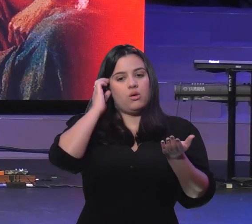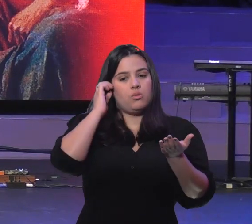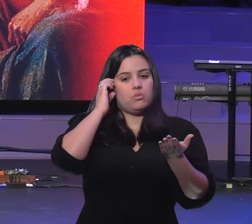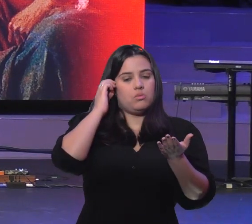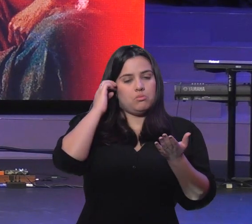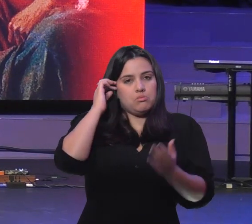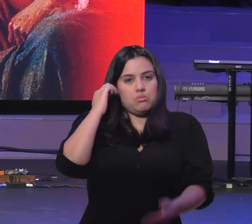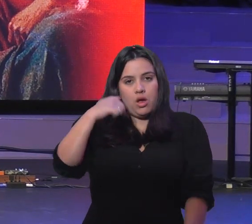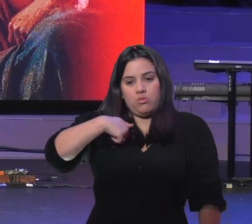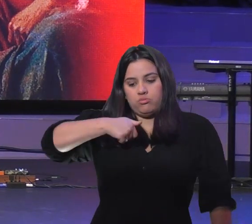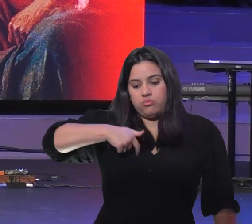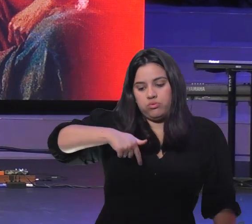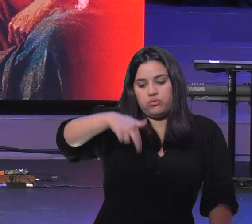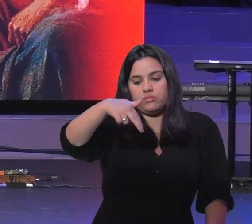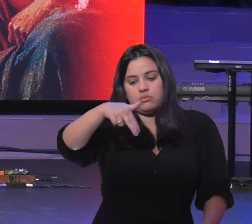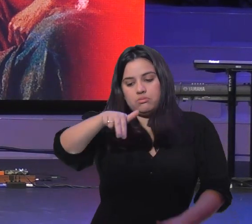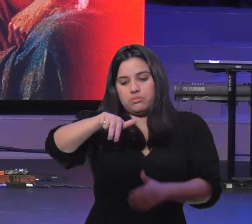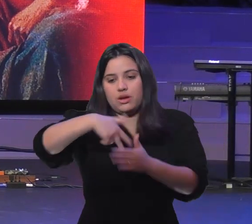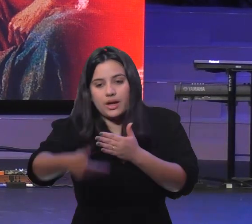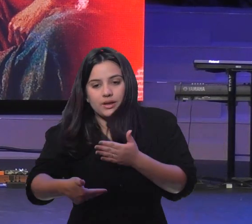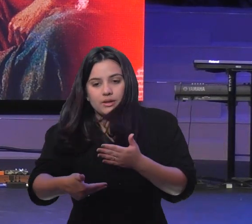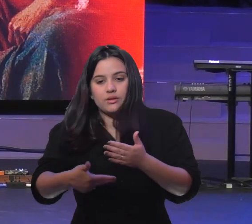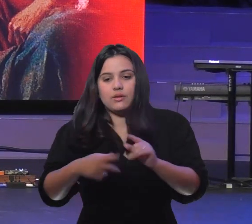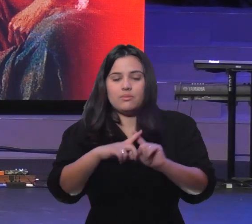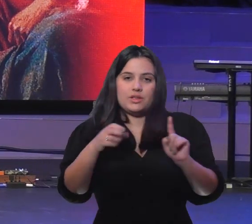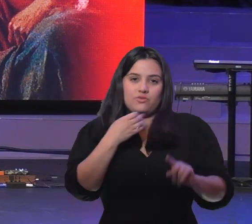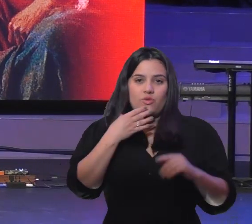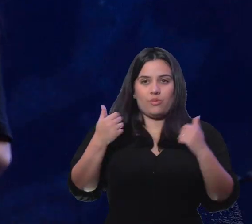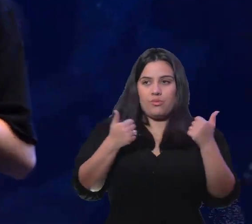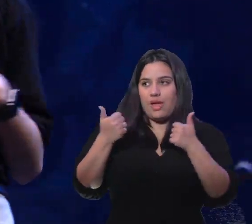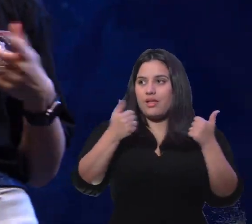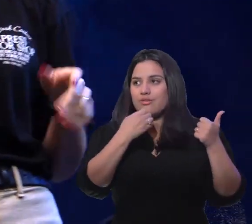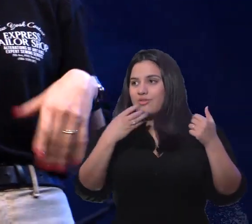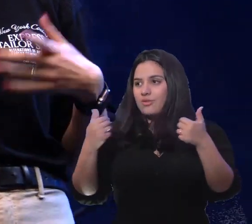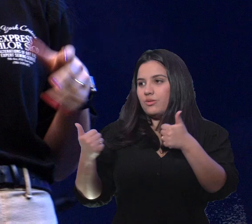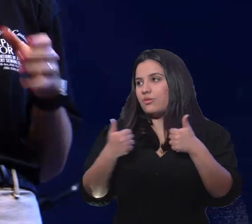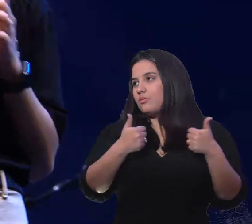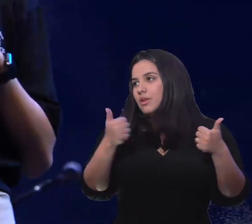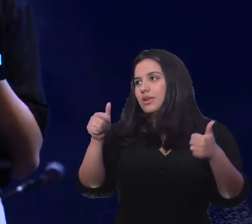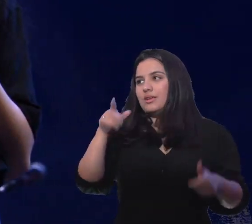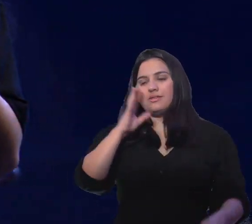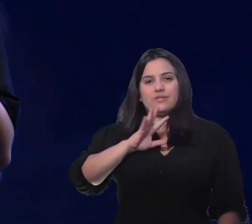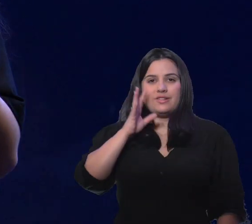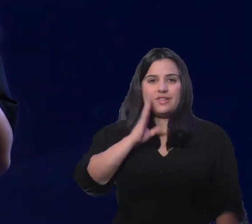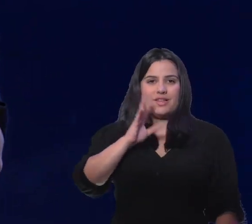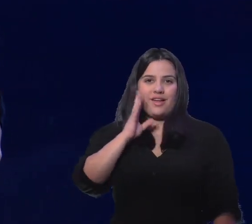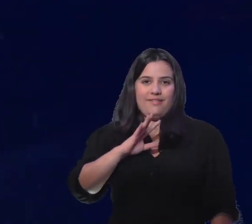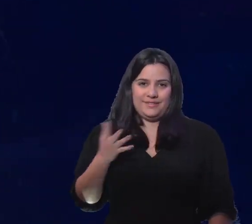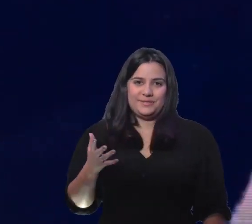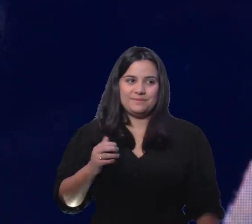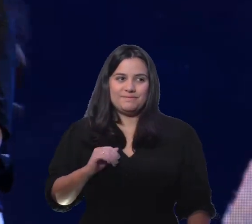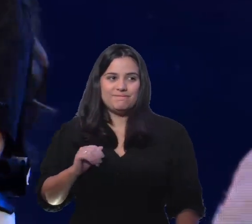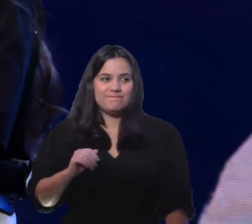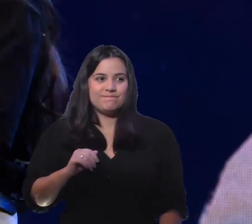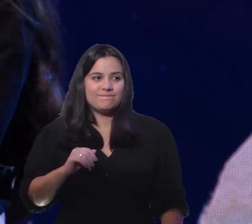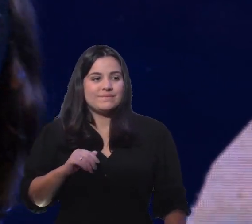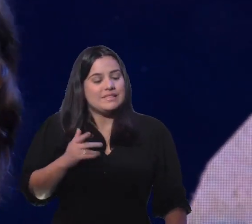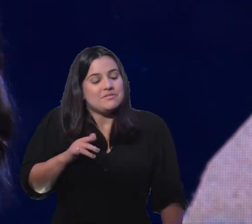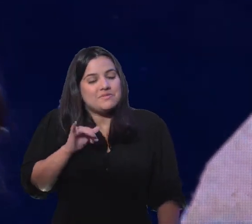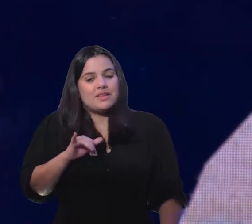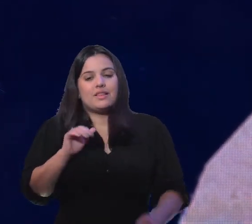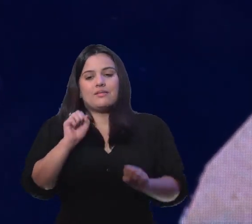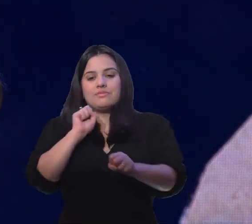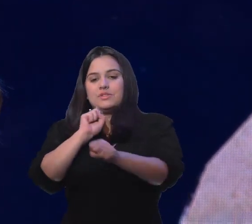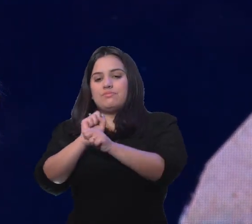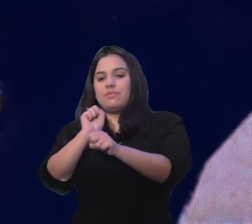frente, caí no final da pista, mas estou bem, tá, pessoal? Sobrevivi. É bem legal cair na neve, inclusive. E aí fiquei lá esperando,